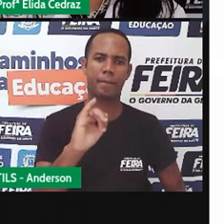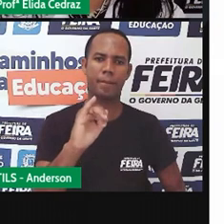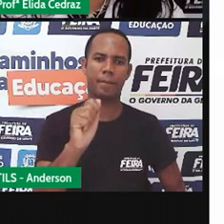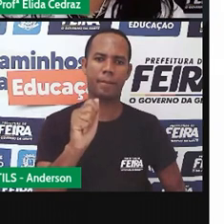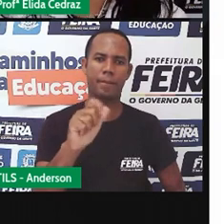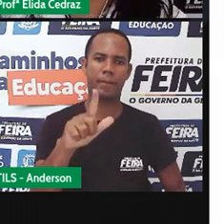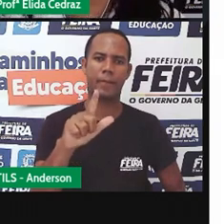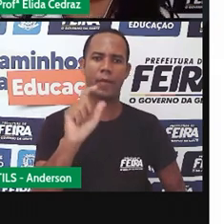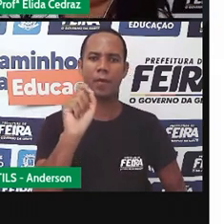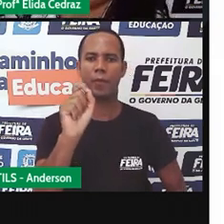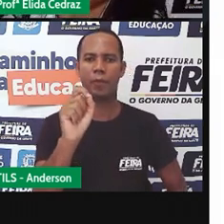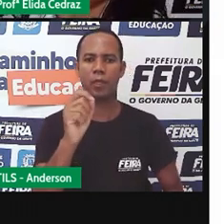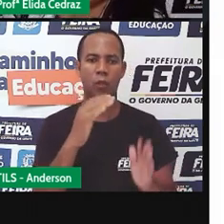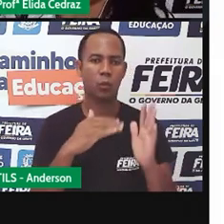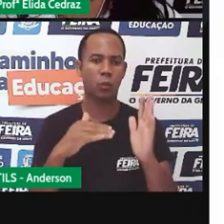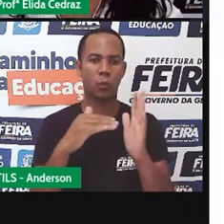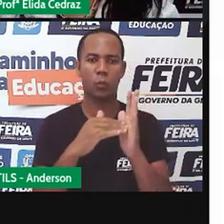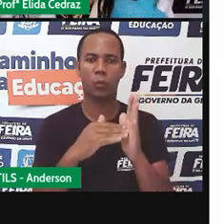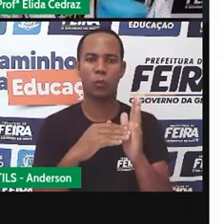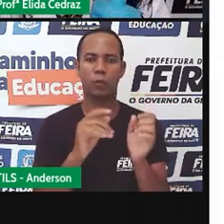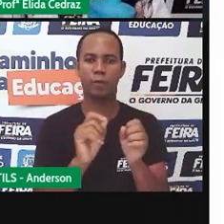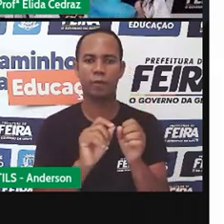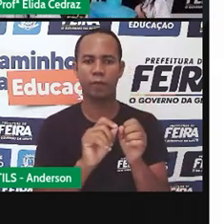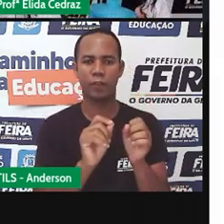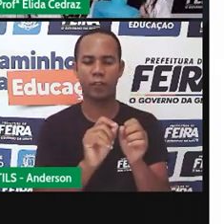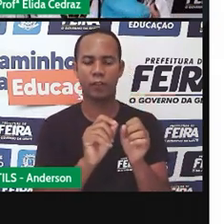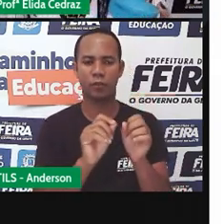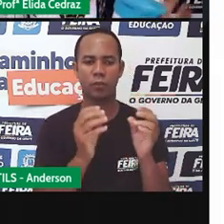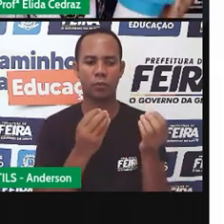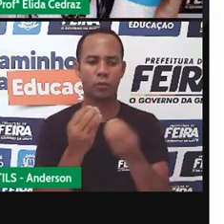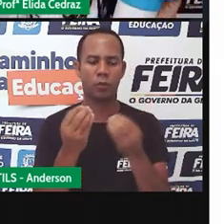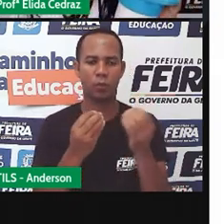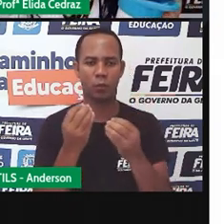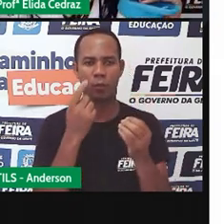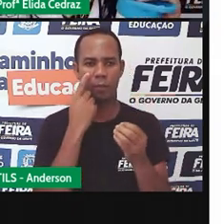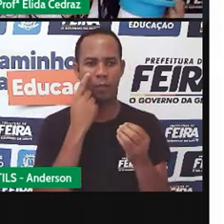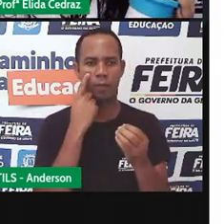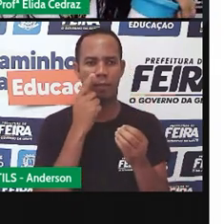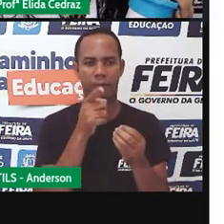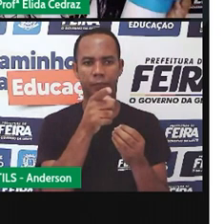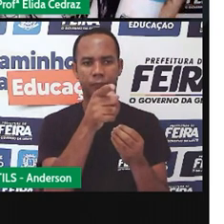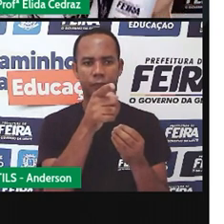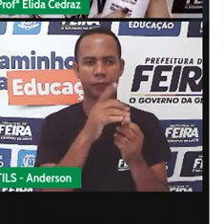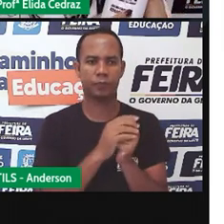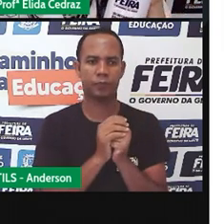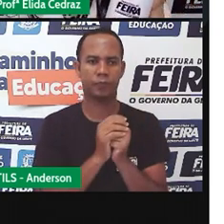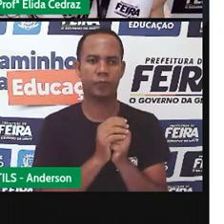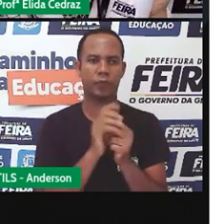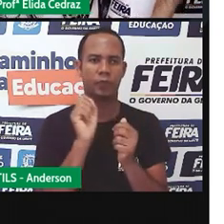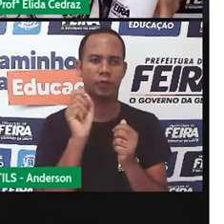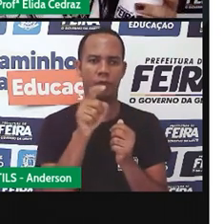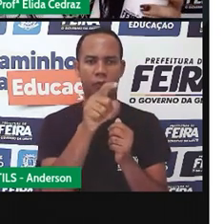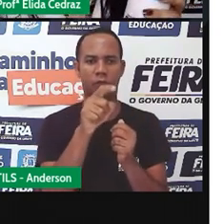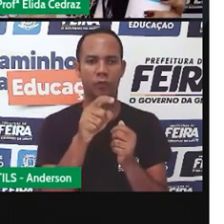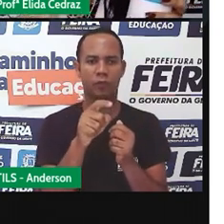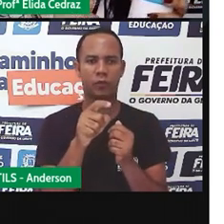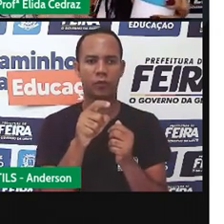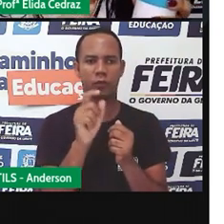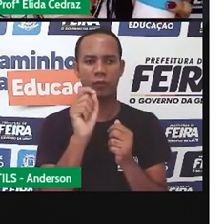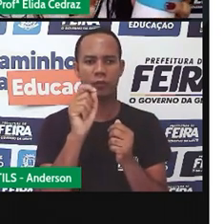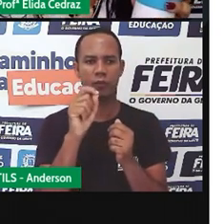os objetos. Deixa para mostrar. A minha garrafinha. Isso aqui é um objeto.